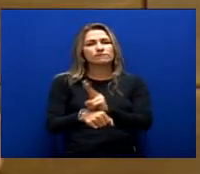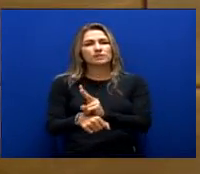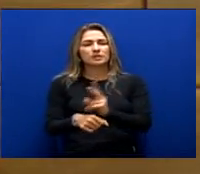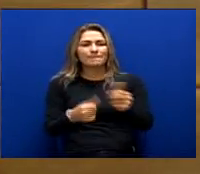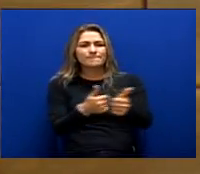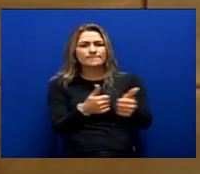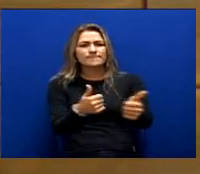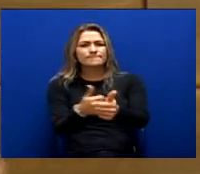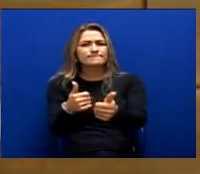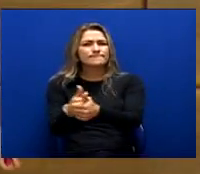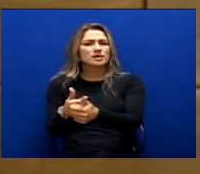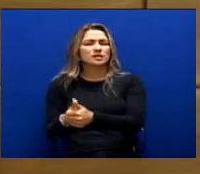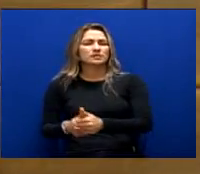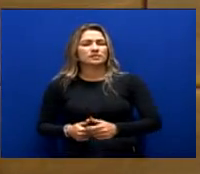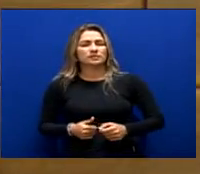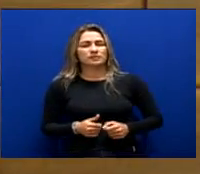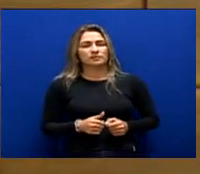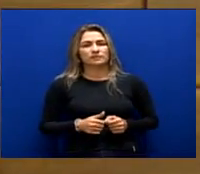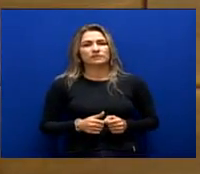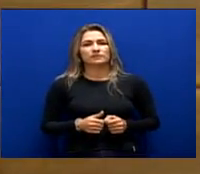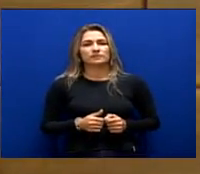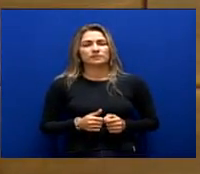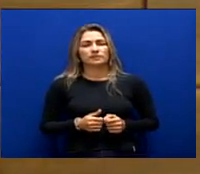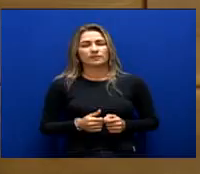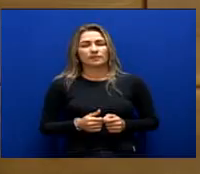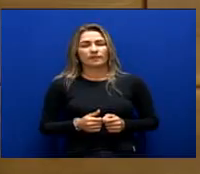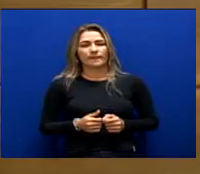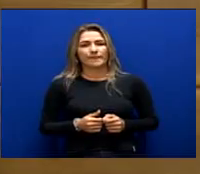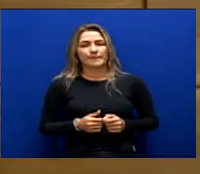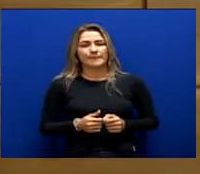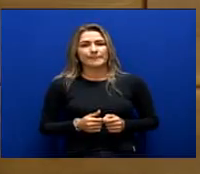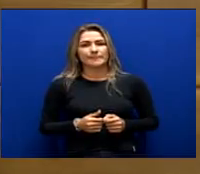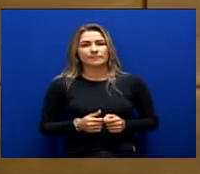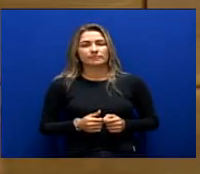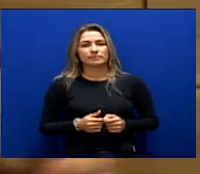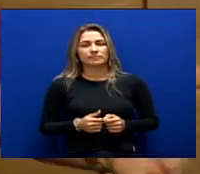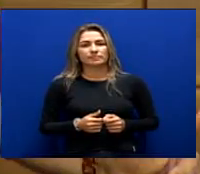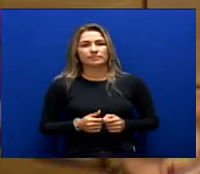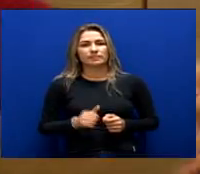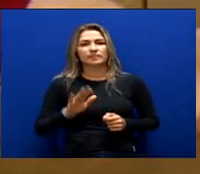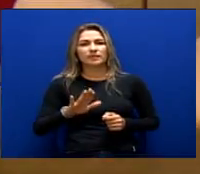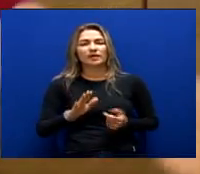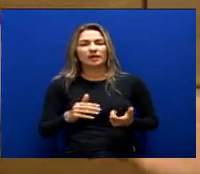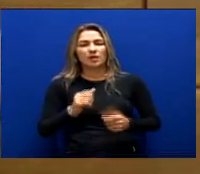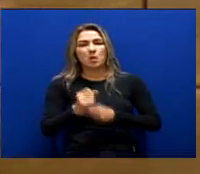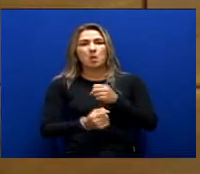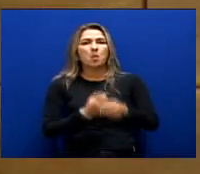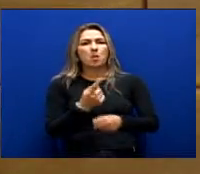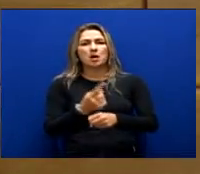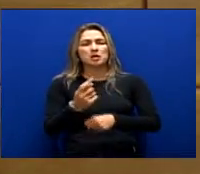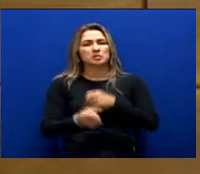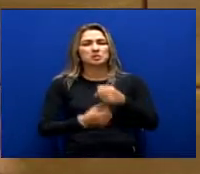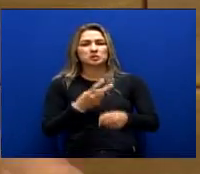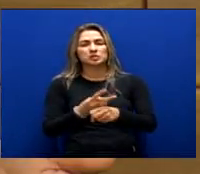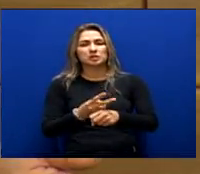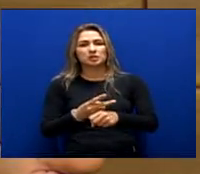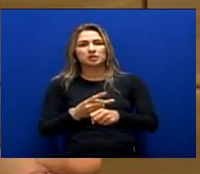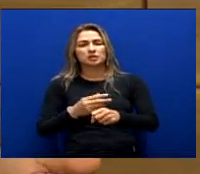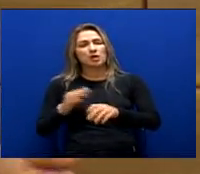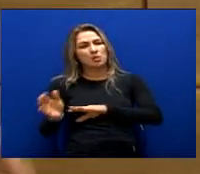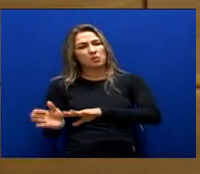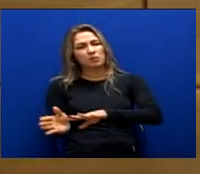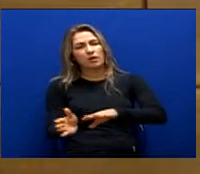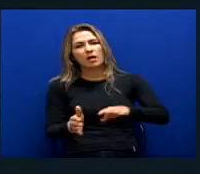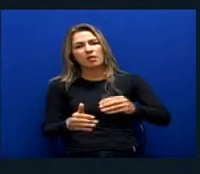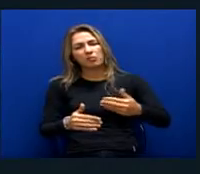próximo esteja é realmente possa passo não deixar passar um ano dois anos para depois rever tudo o